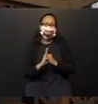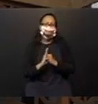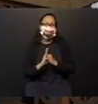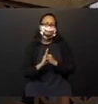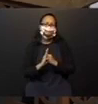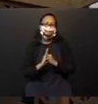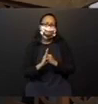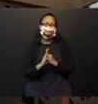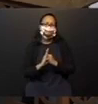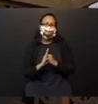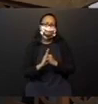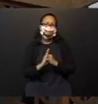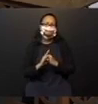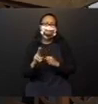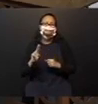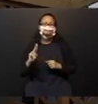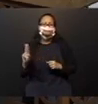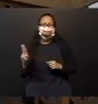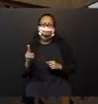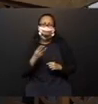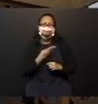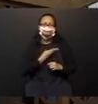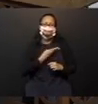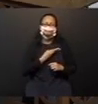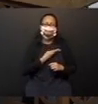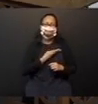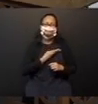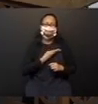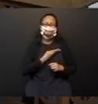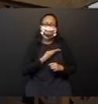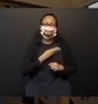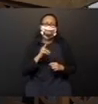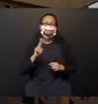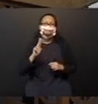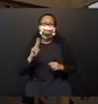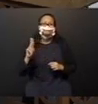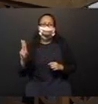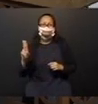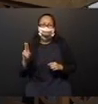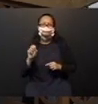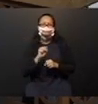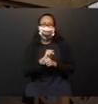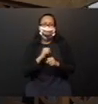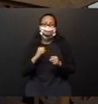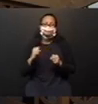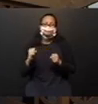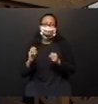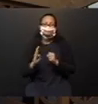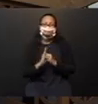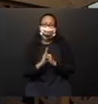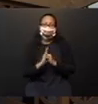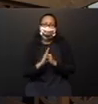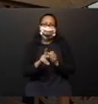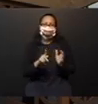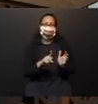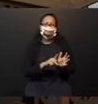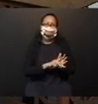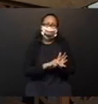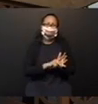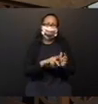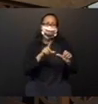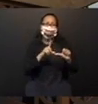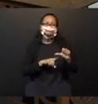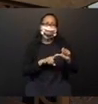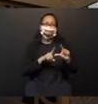colocar o nome do seu colega. Lembrando, nome, substantivo próprio, letra maiúscula,